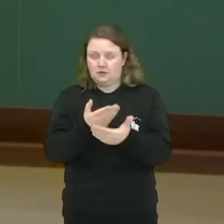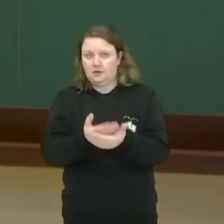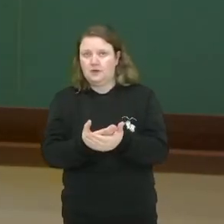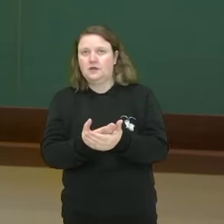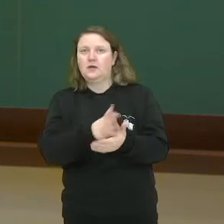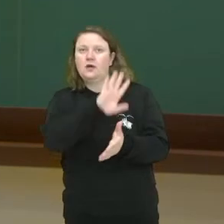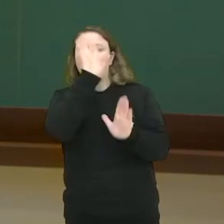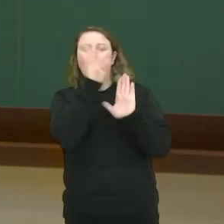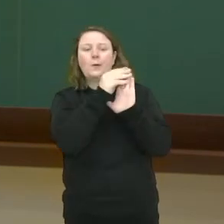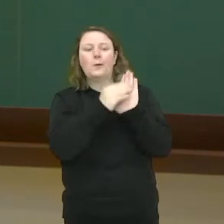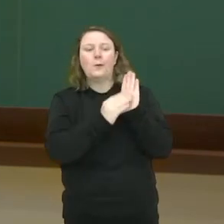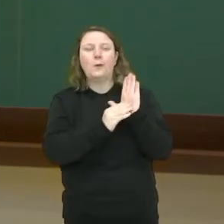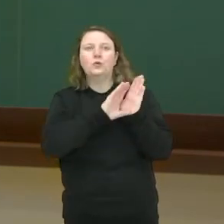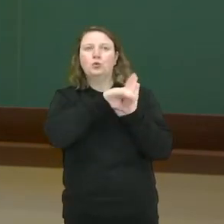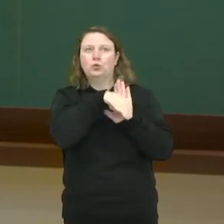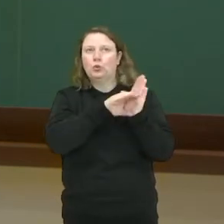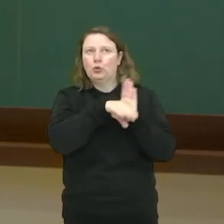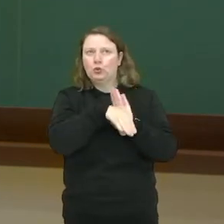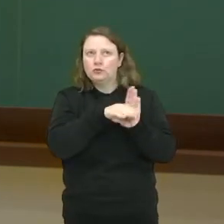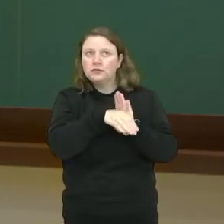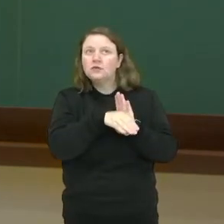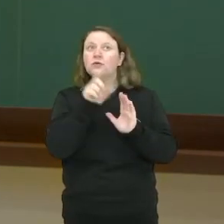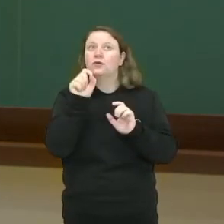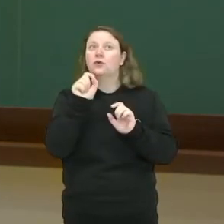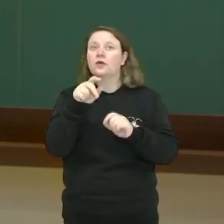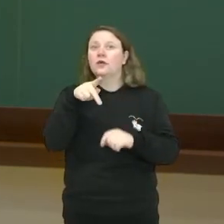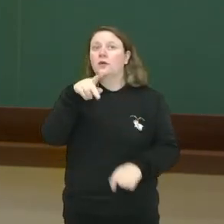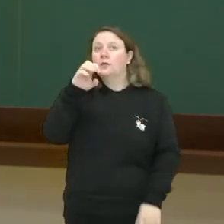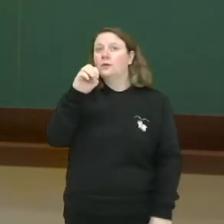polígono regular, mas como assim teorema de Pitágoras?